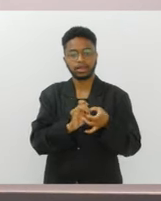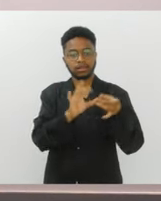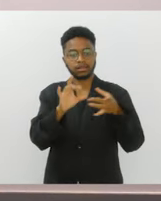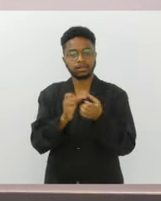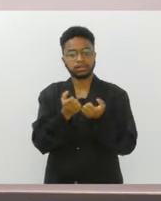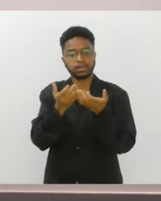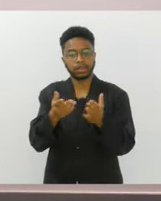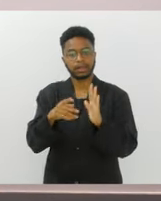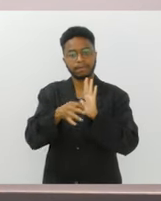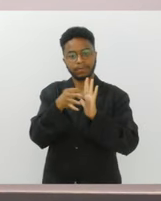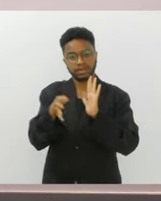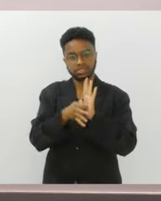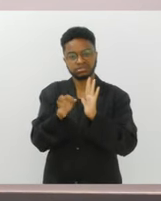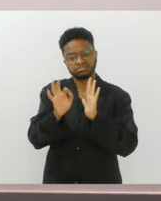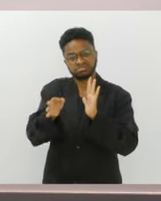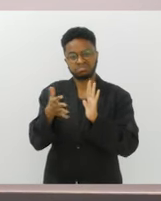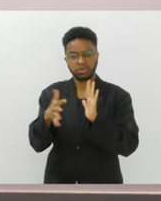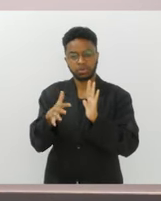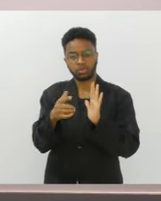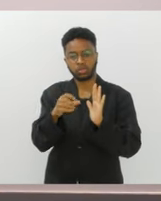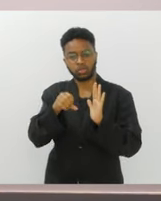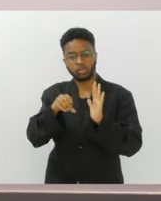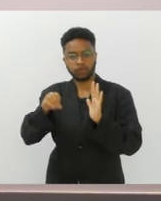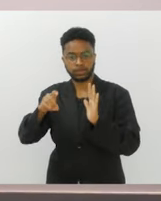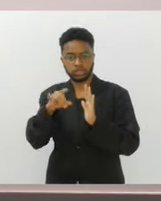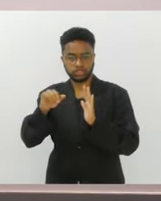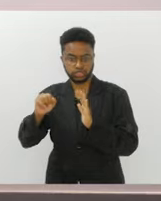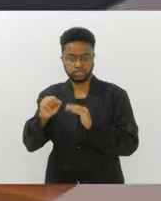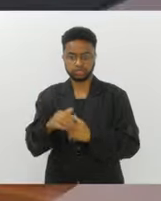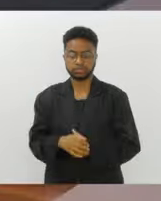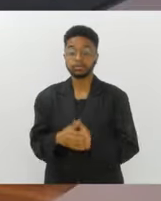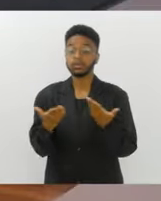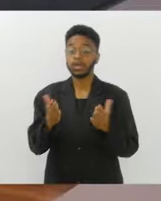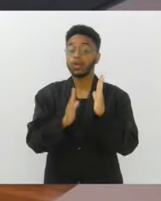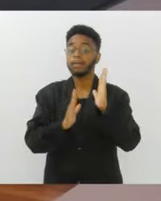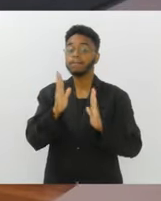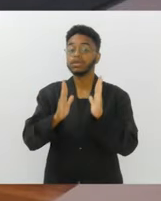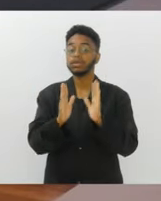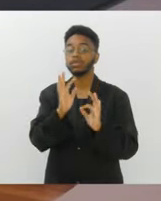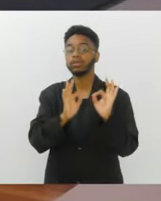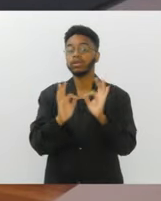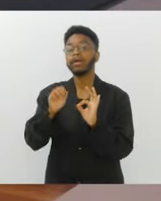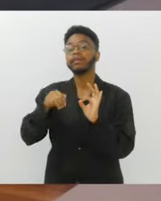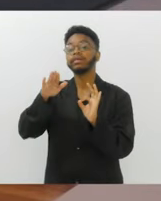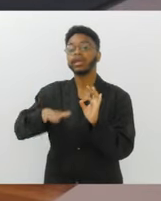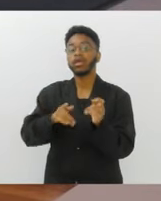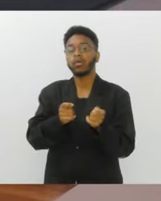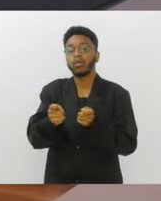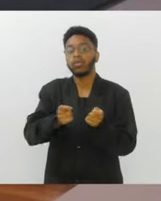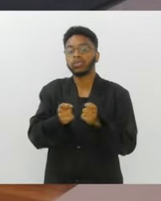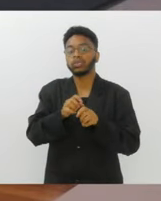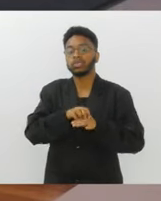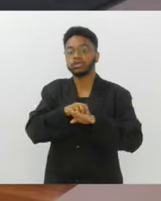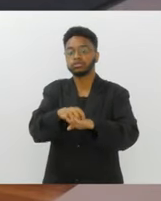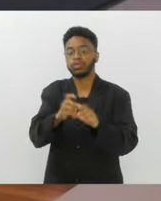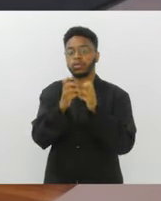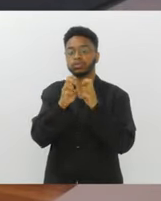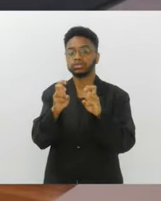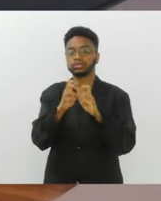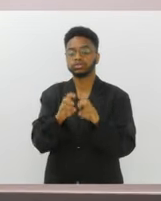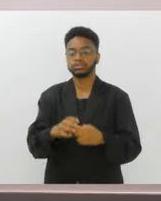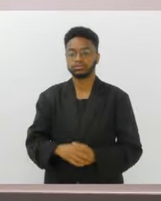célere. Eu acredito que 90, 180 dias... E durante esse plano de contingência, quem operaria o transporte ferroviário?